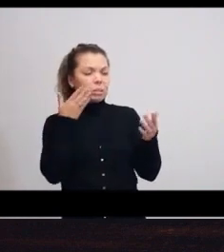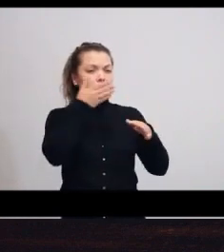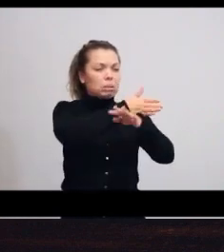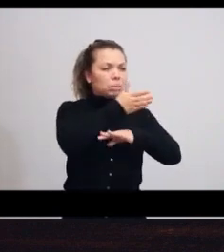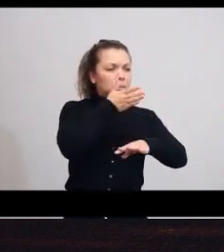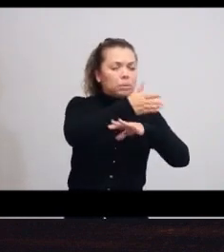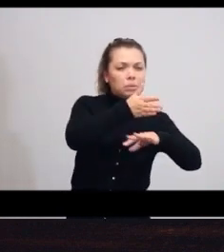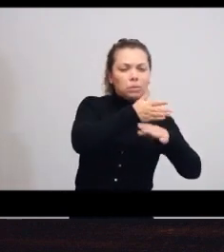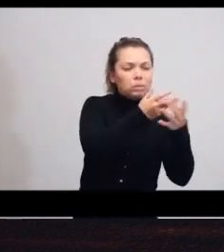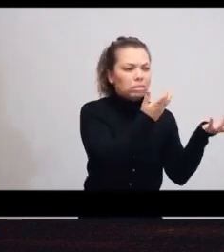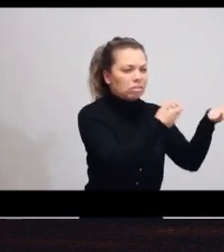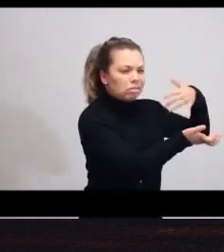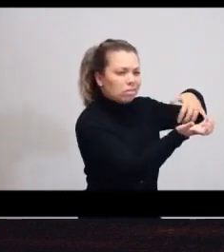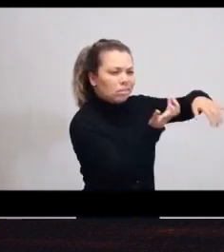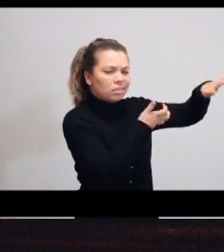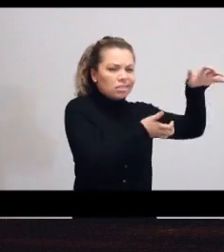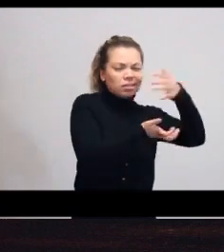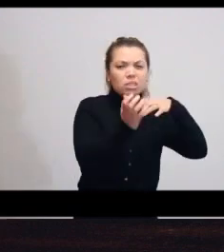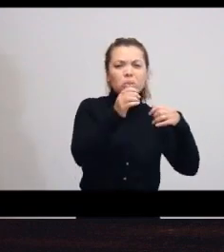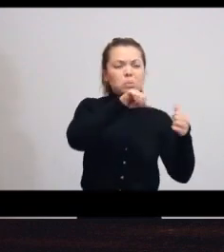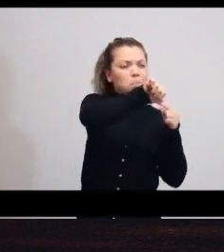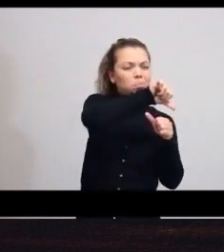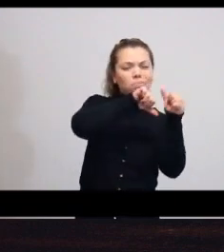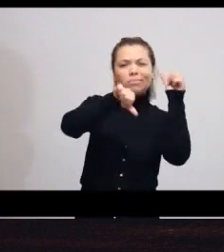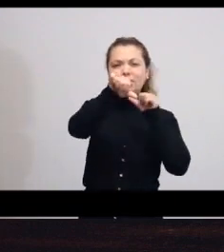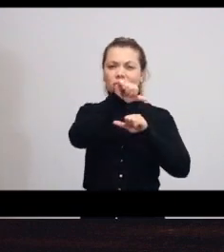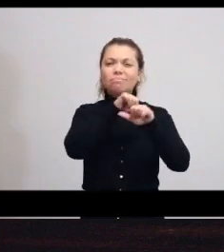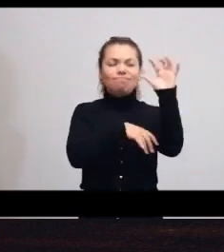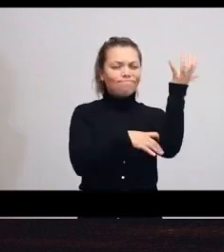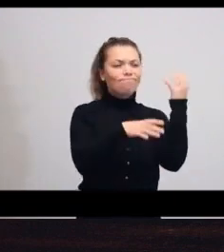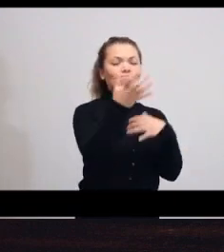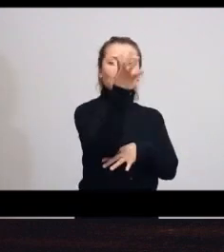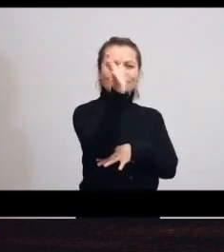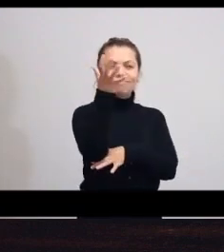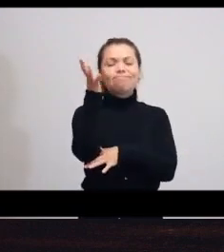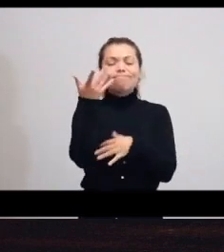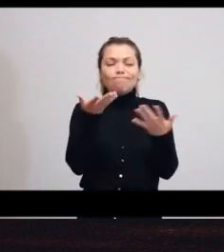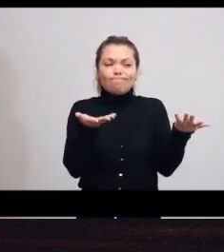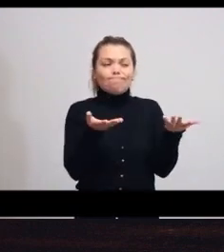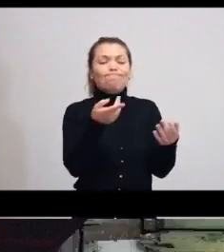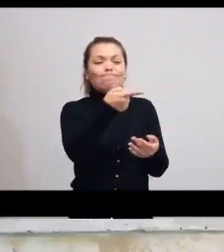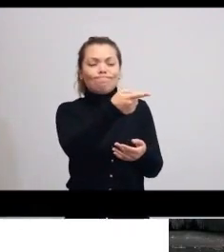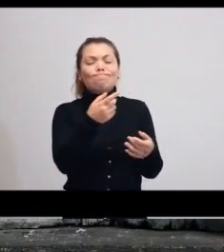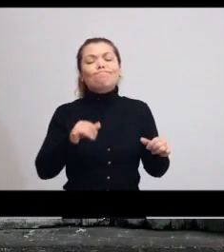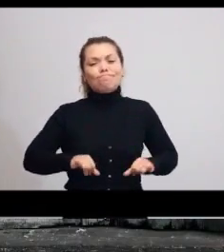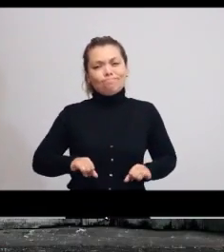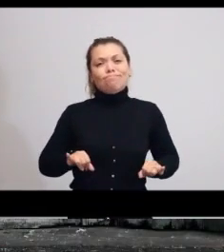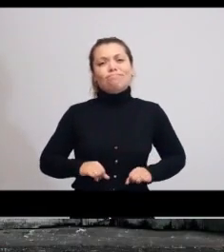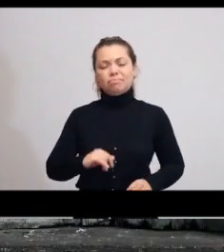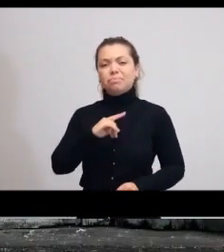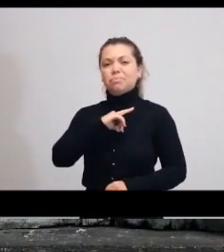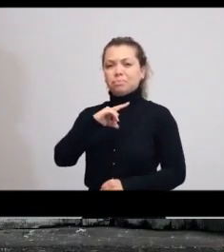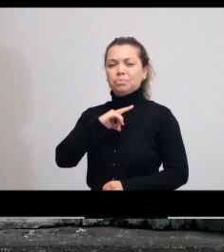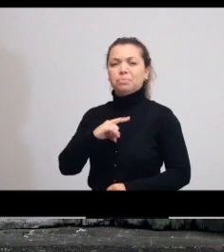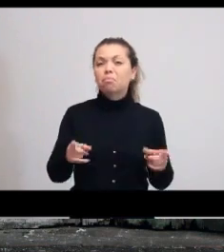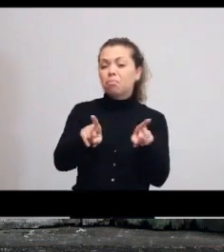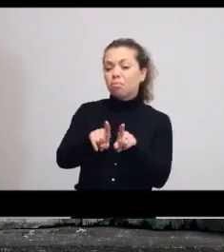mas ainda há um bom percurso a ser trilhado do ponto de vista socioambiental. Panorama